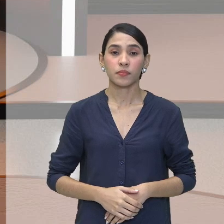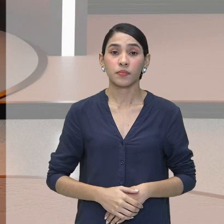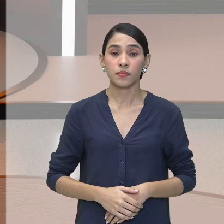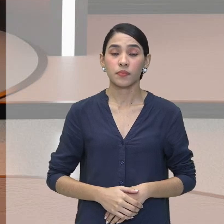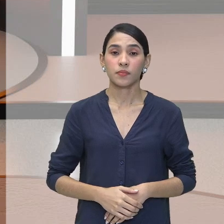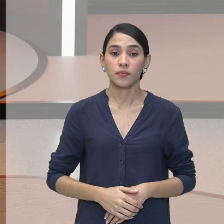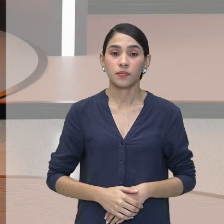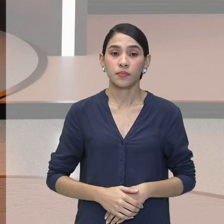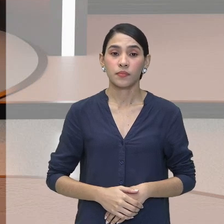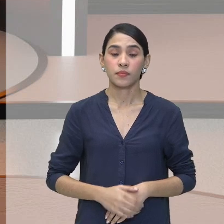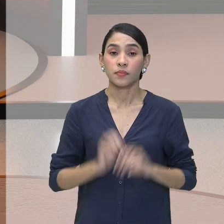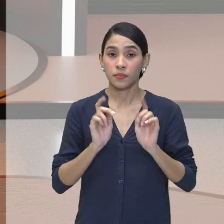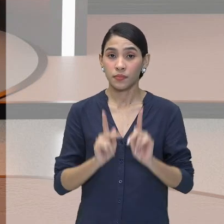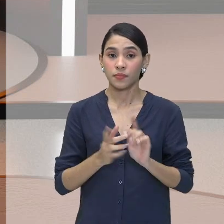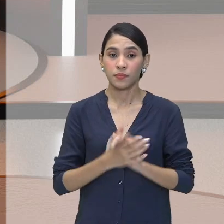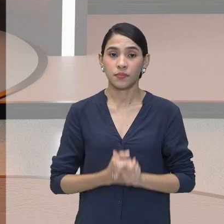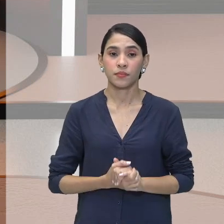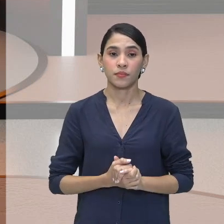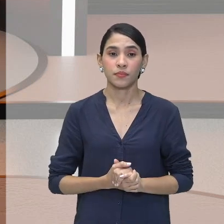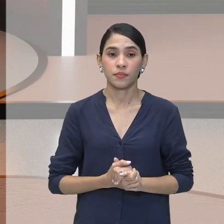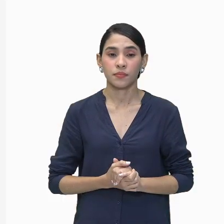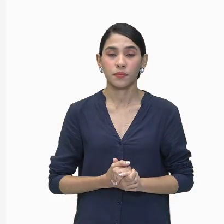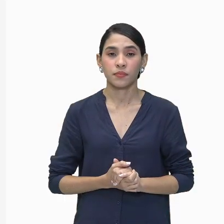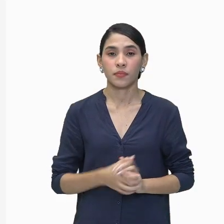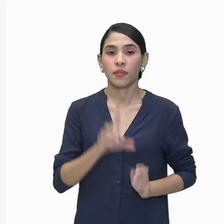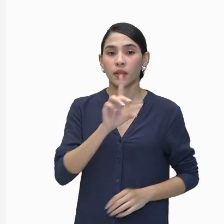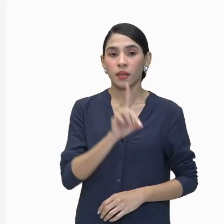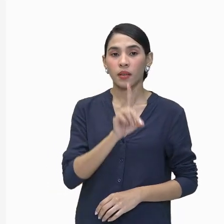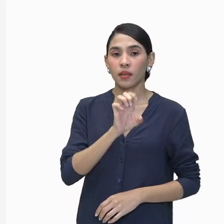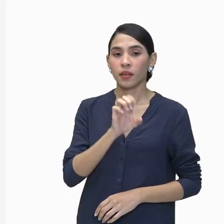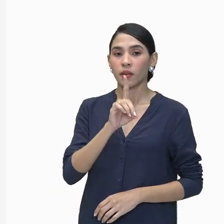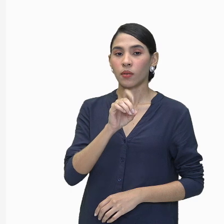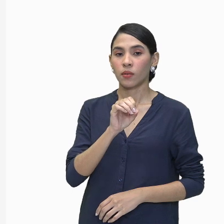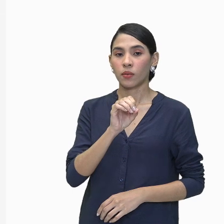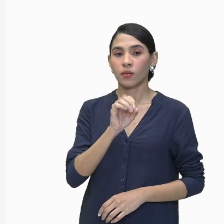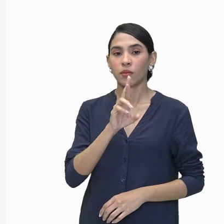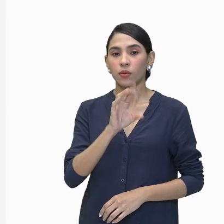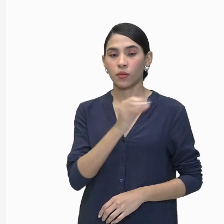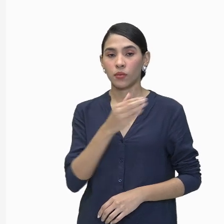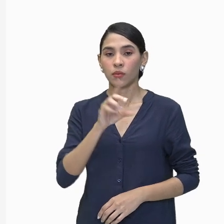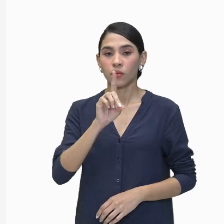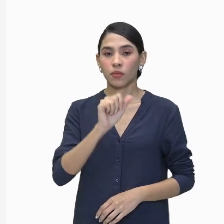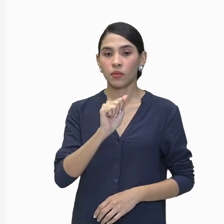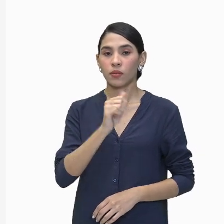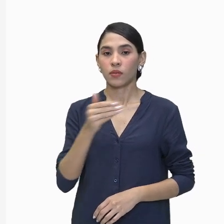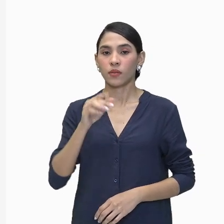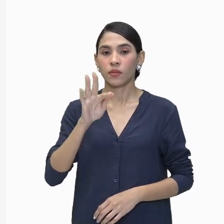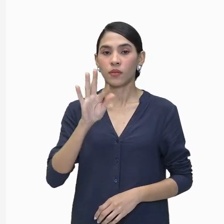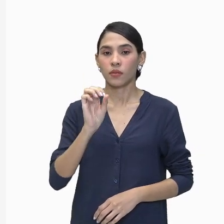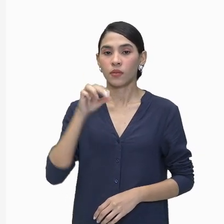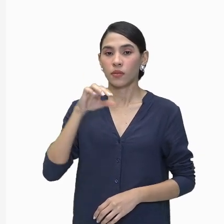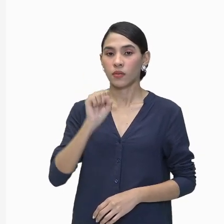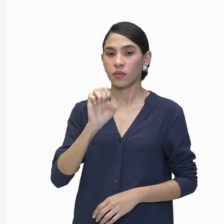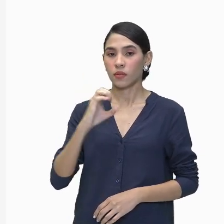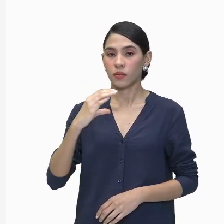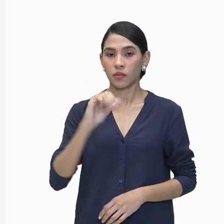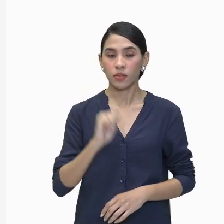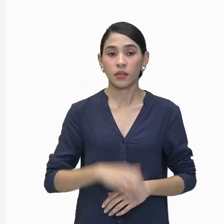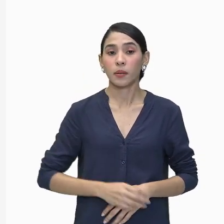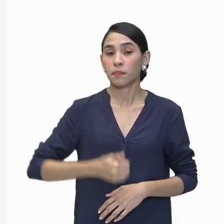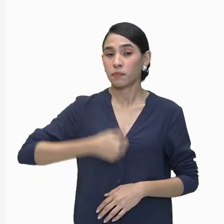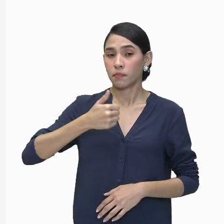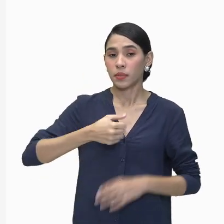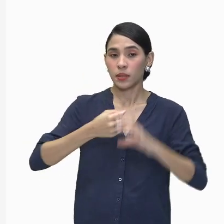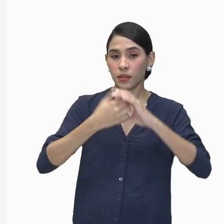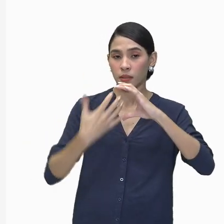militares, ok? Então vamos lá, falar sobre o Deodoro da Fonseca, voltando. Então, como características, nós vamos ver